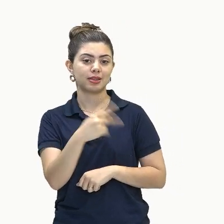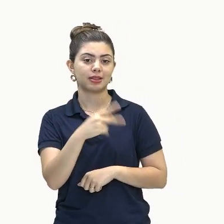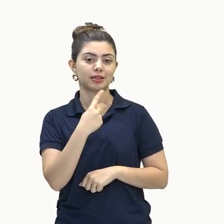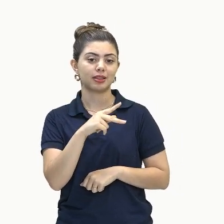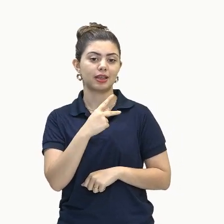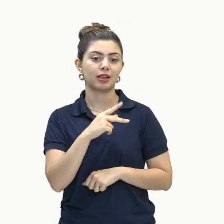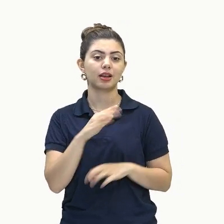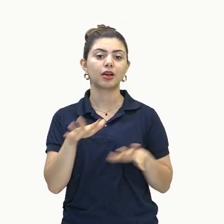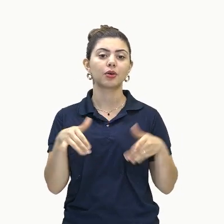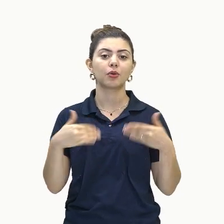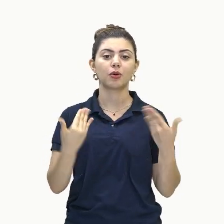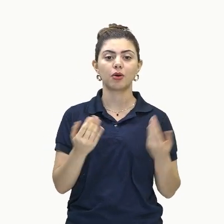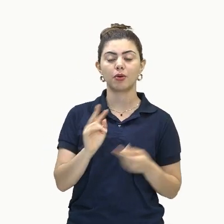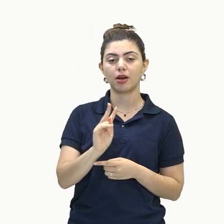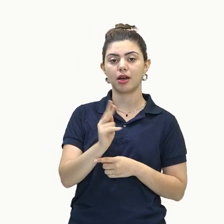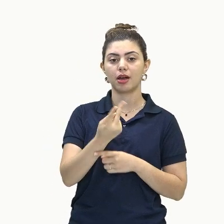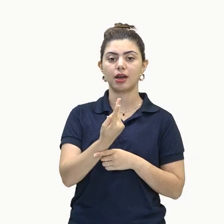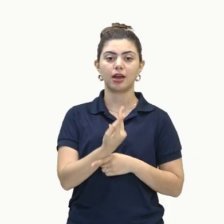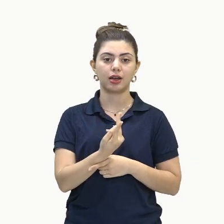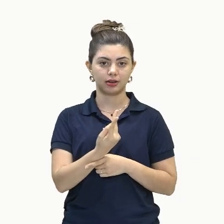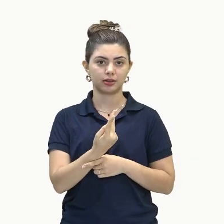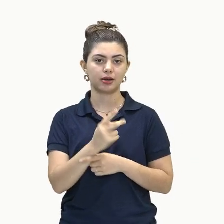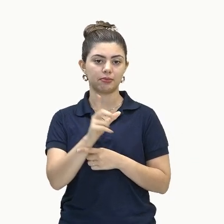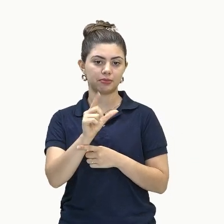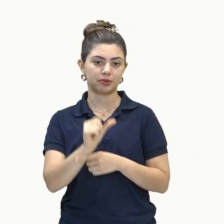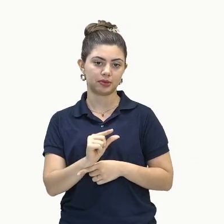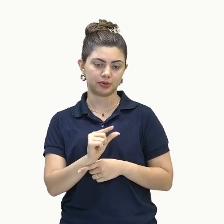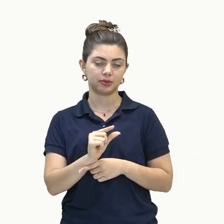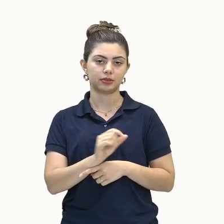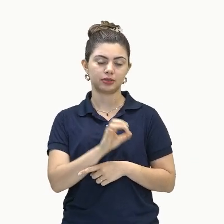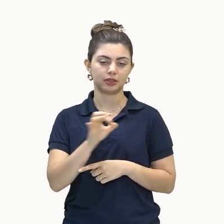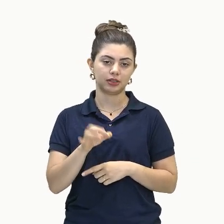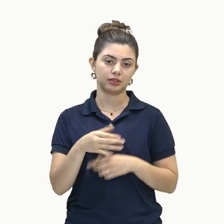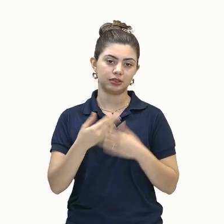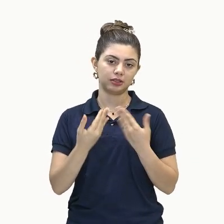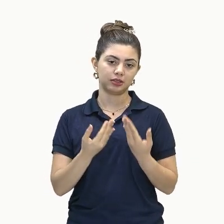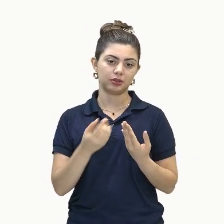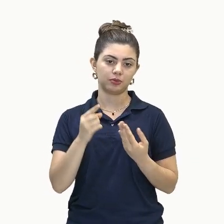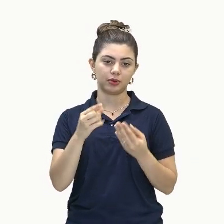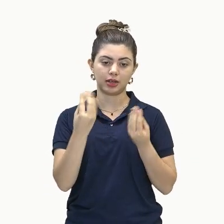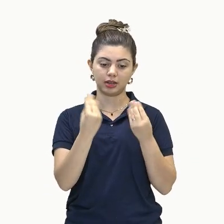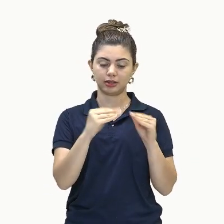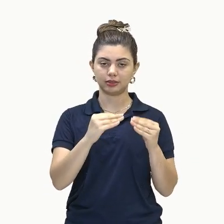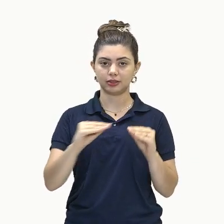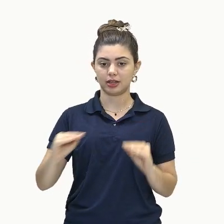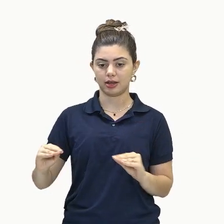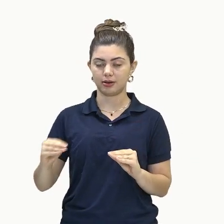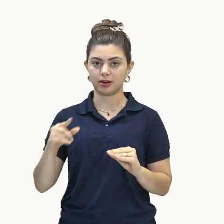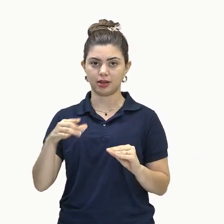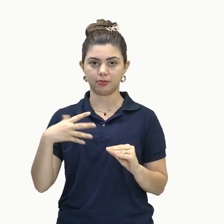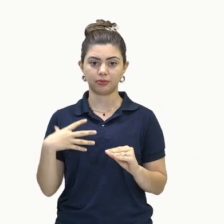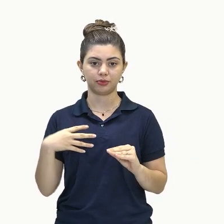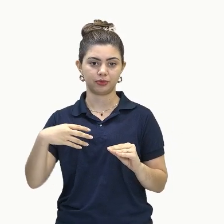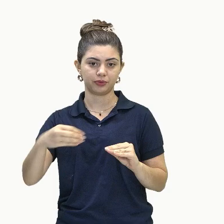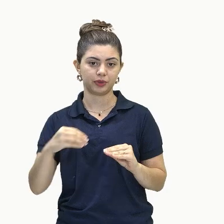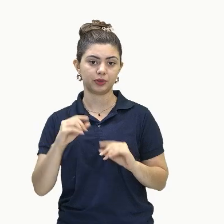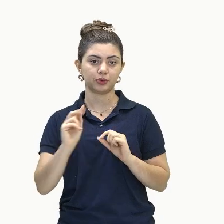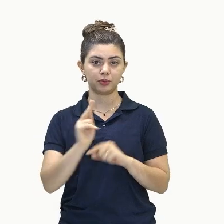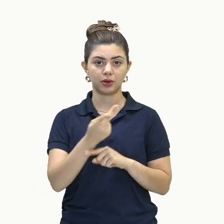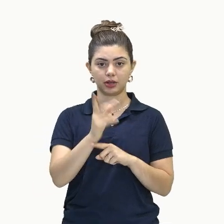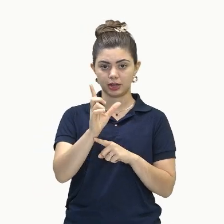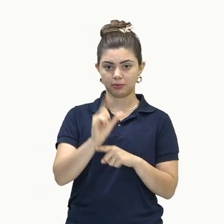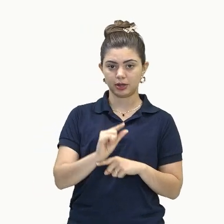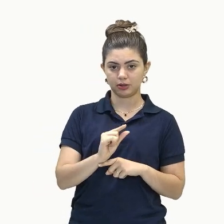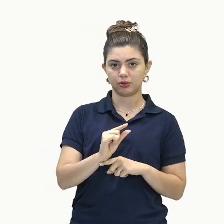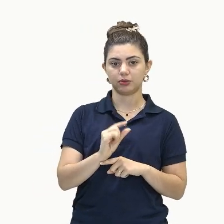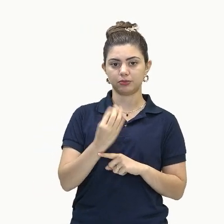ela é homozigota recessiva. Portanto, ela só pode ter doado para todos os seus filhos um gene recessivo. Então,